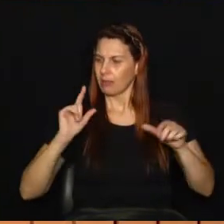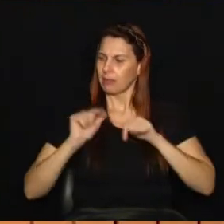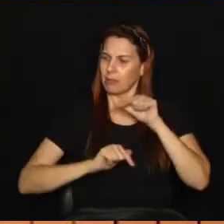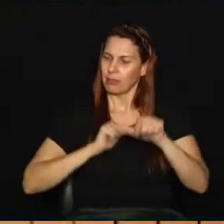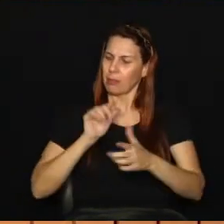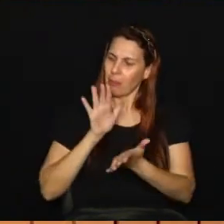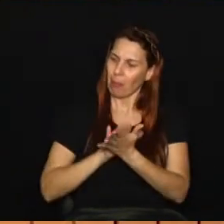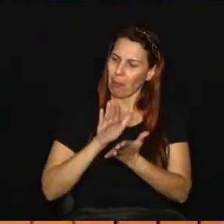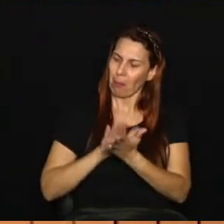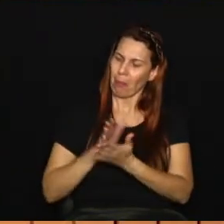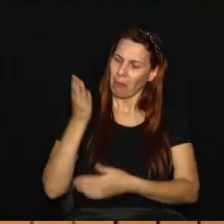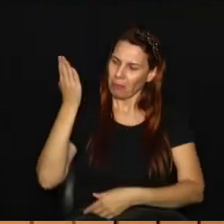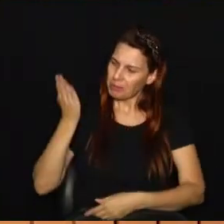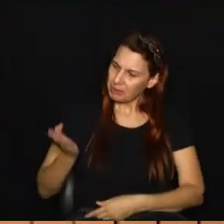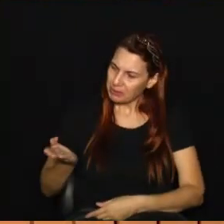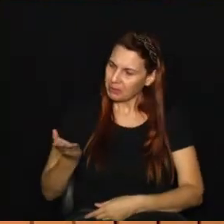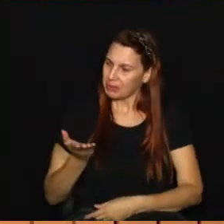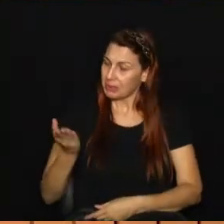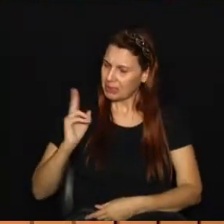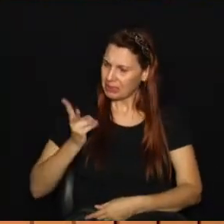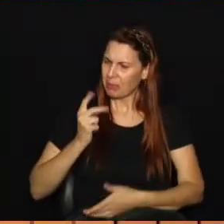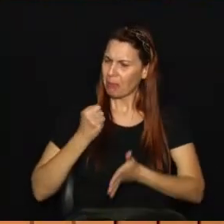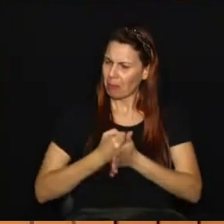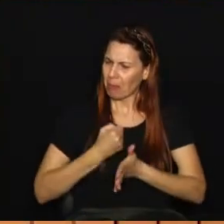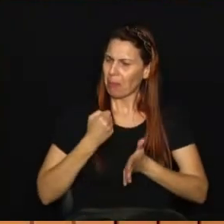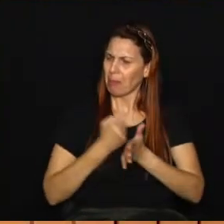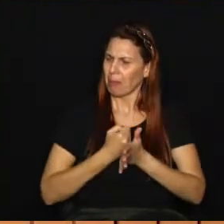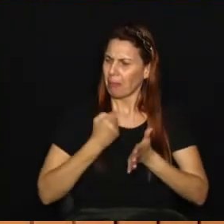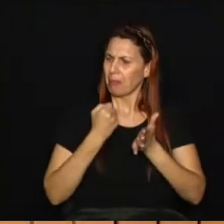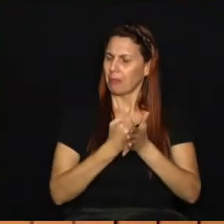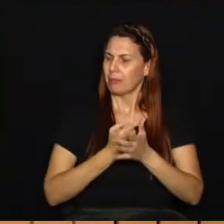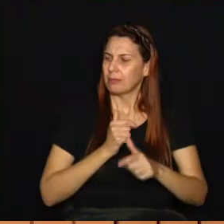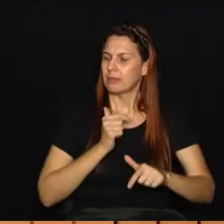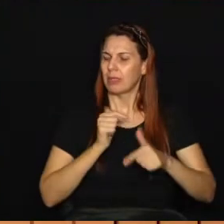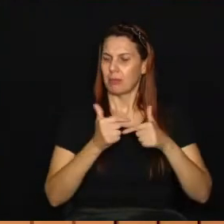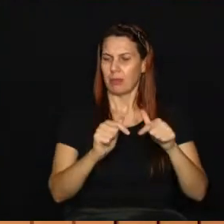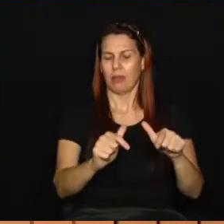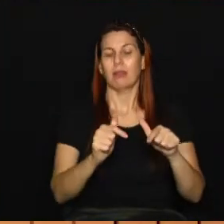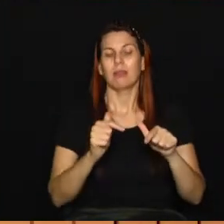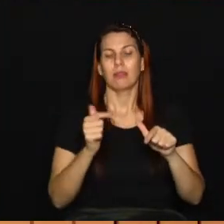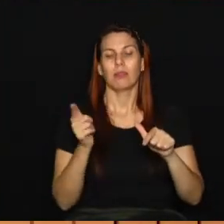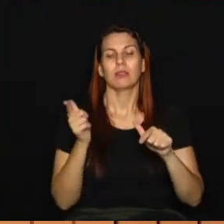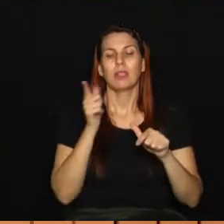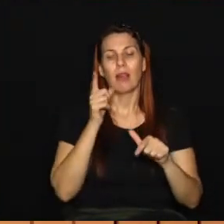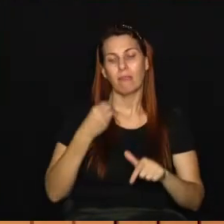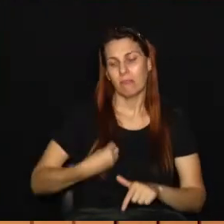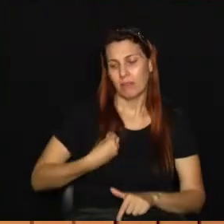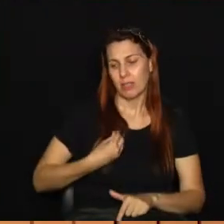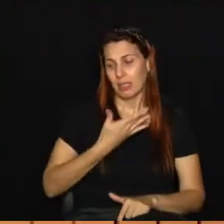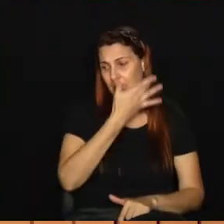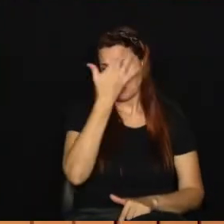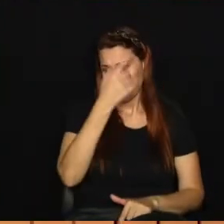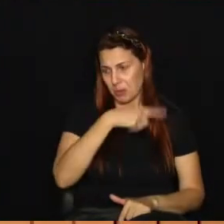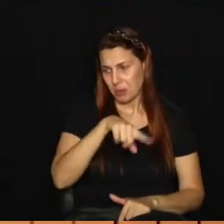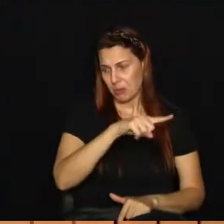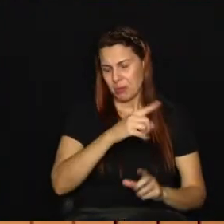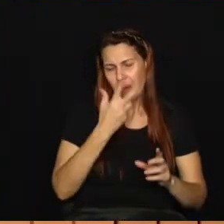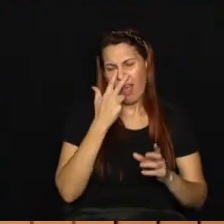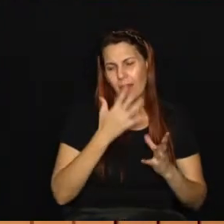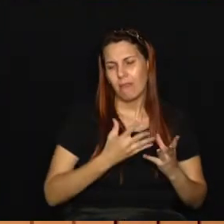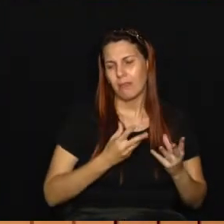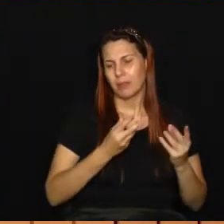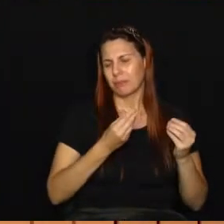a vocês que lutam, labutam e fazem com que a vida das pessoas se torne um pouco mais